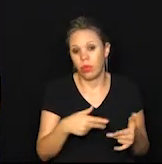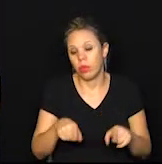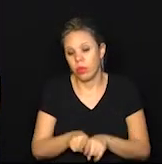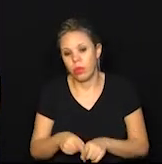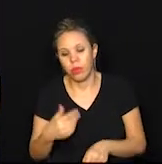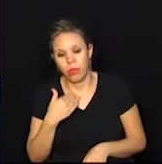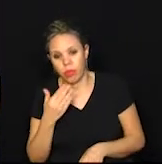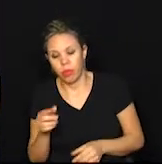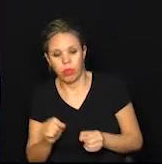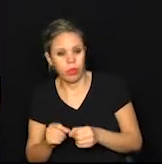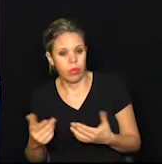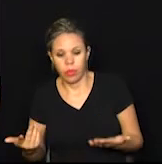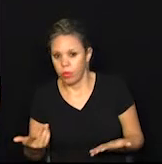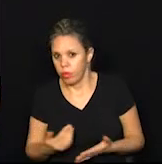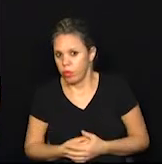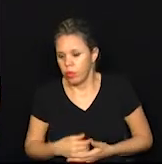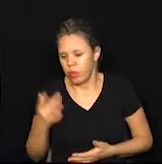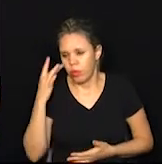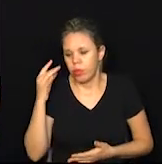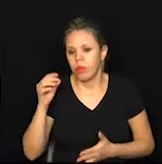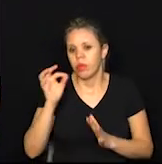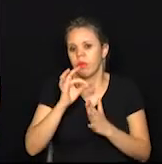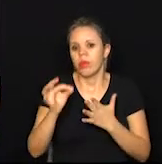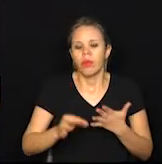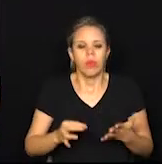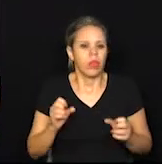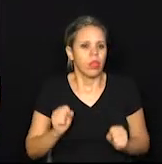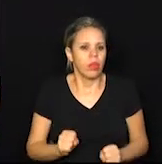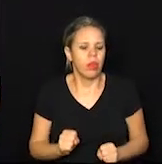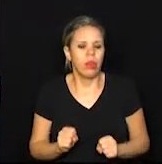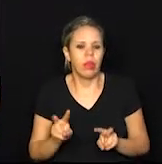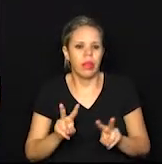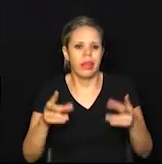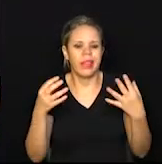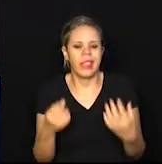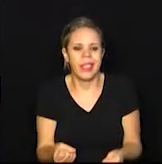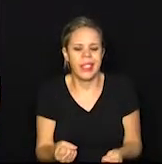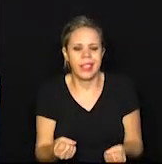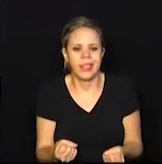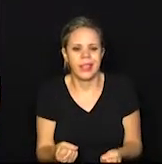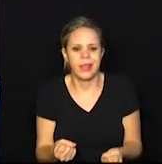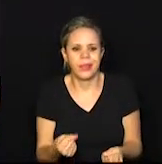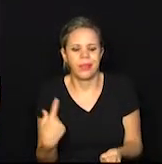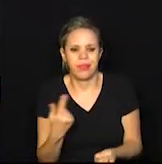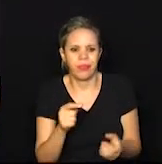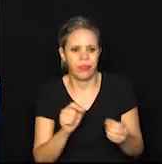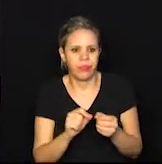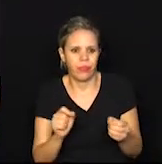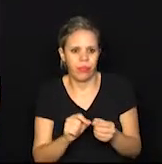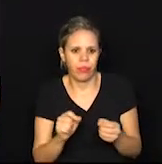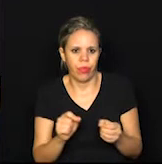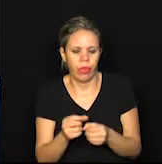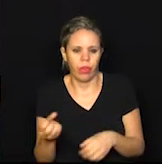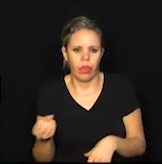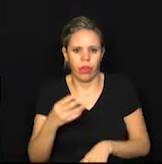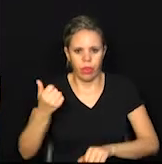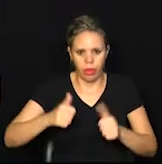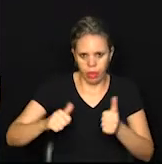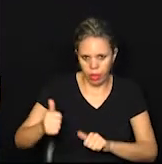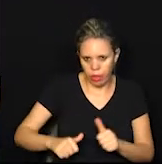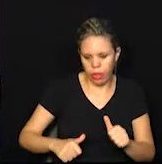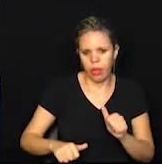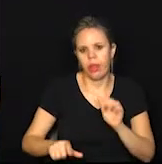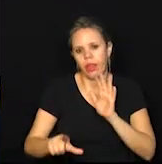daqui, esse item pode ser viabilizado desde que a gente faça essa nova avaliação da